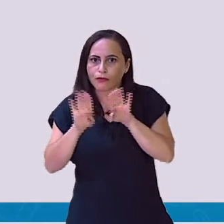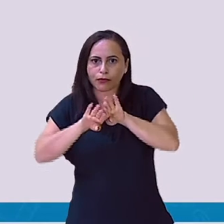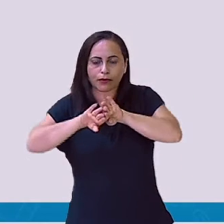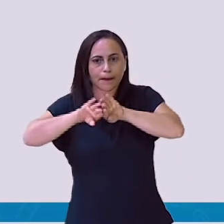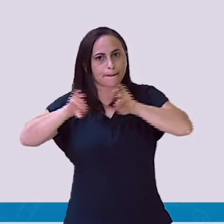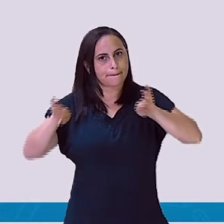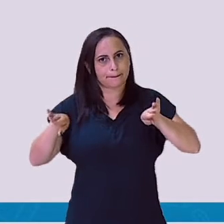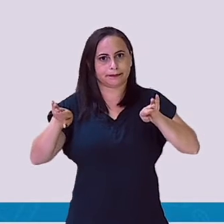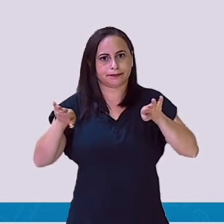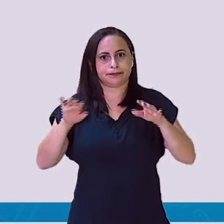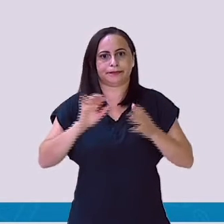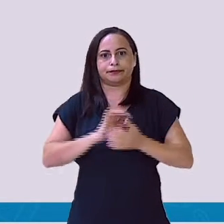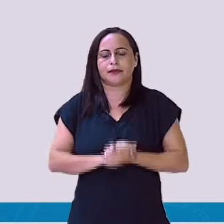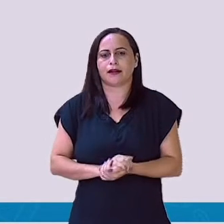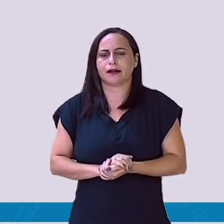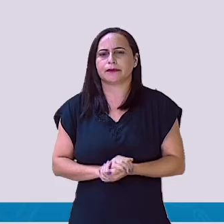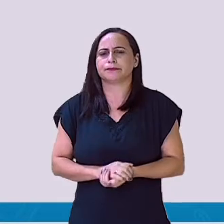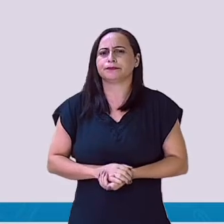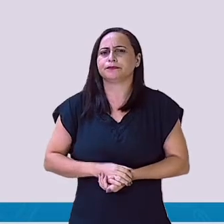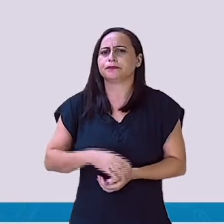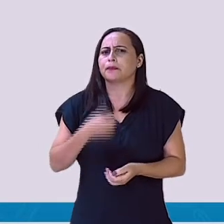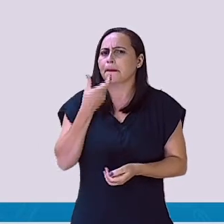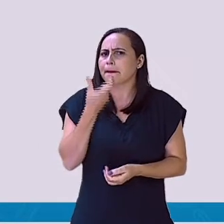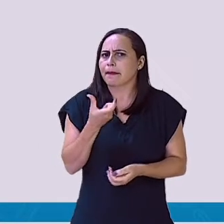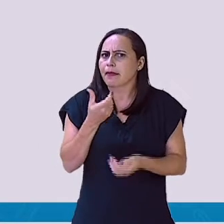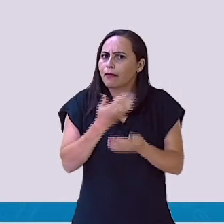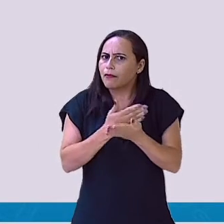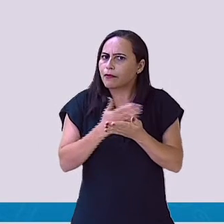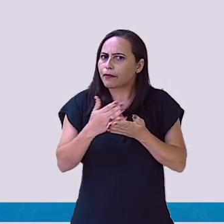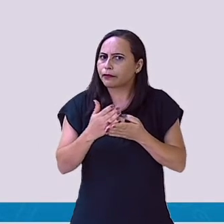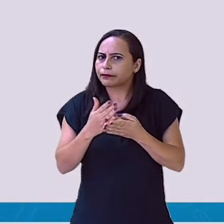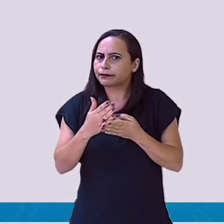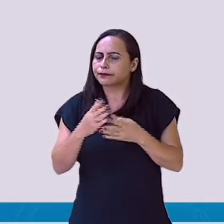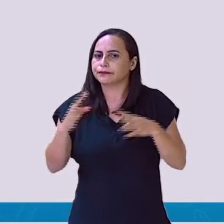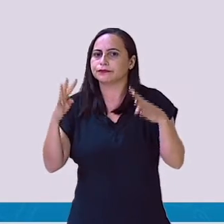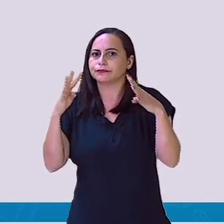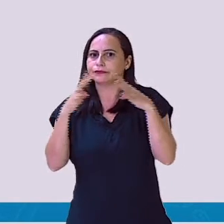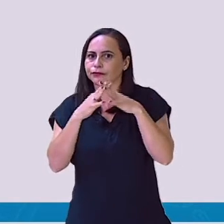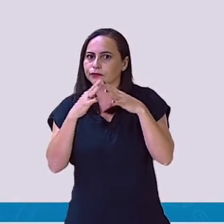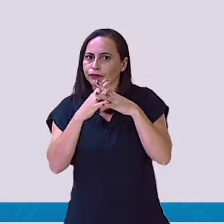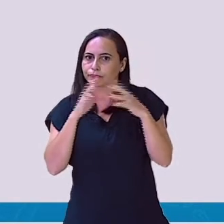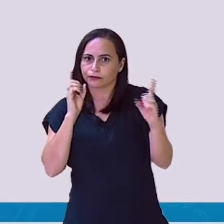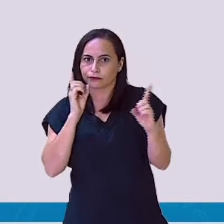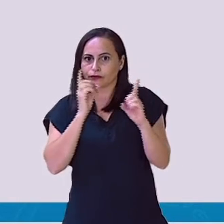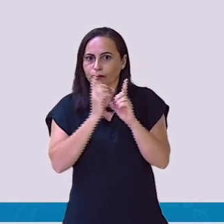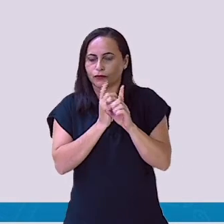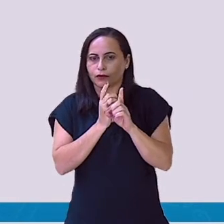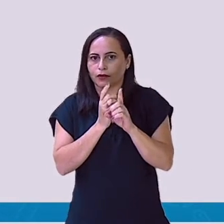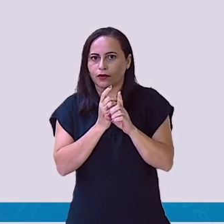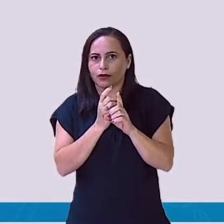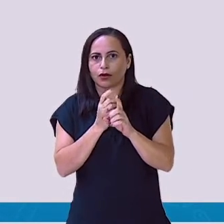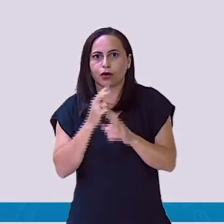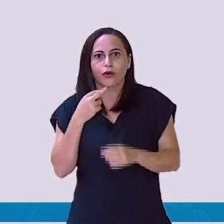começa com um encontro consonantal, não se separa, gente. Por exemplo, pneu,